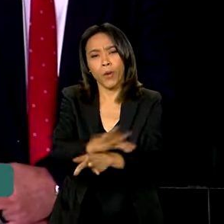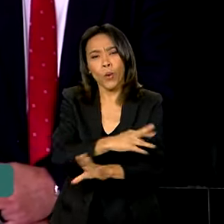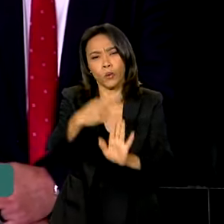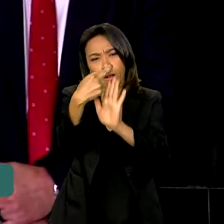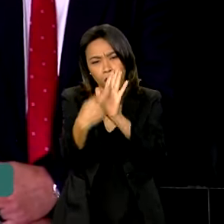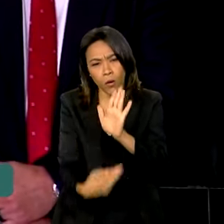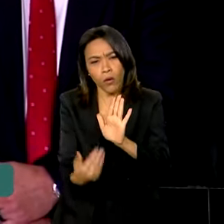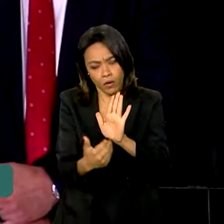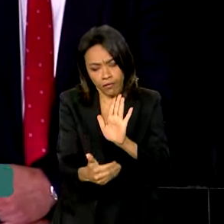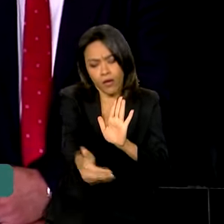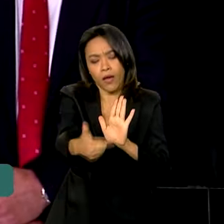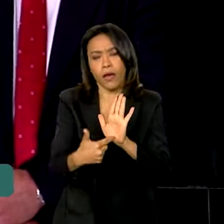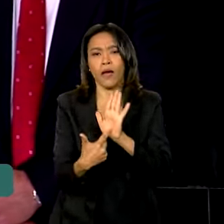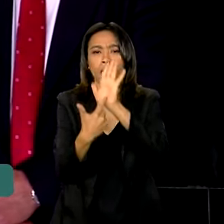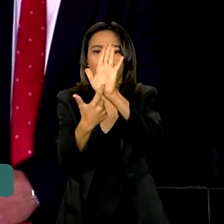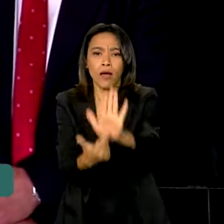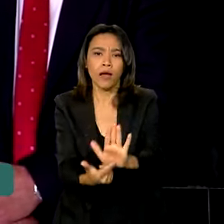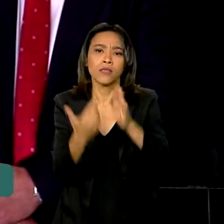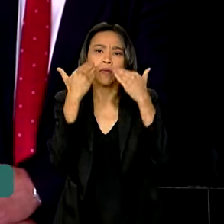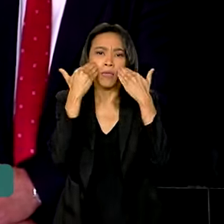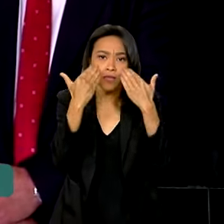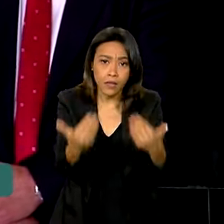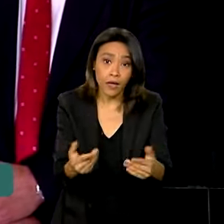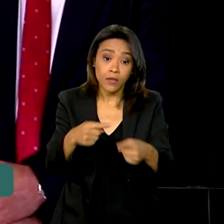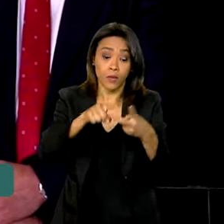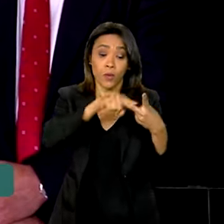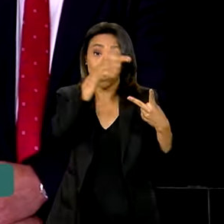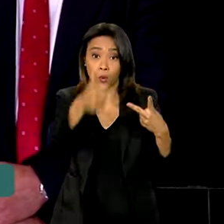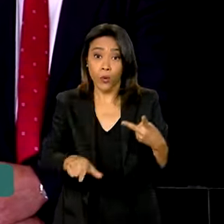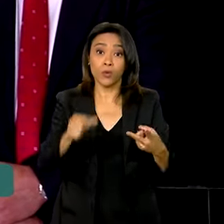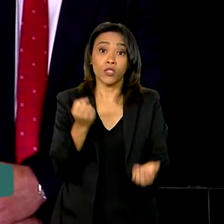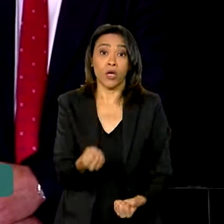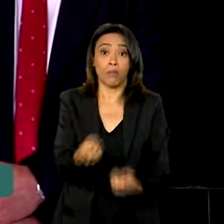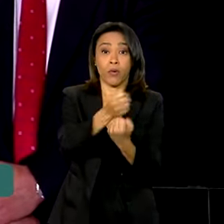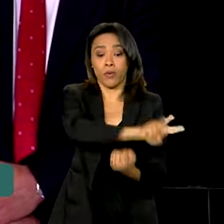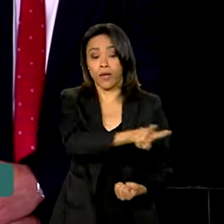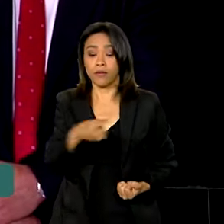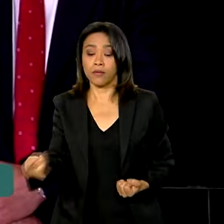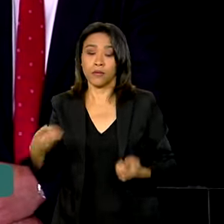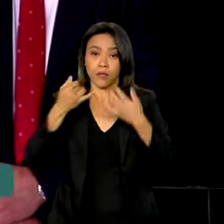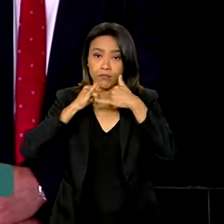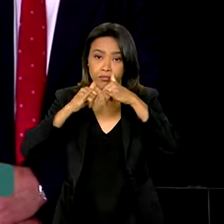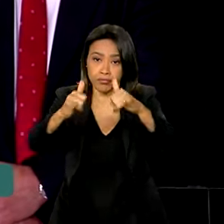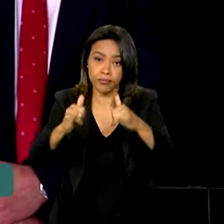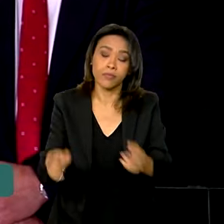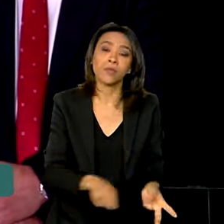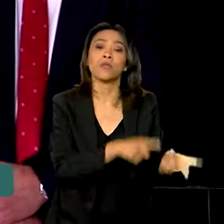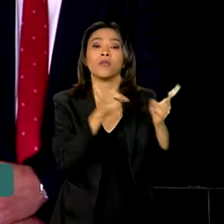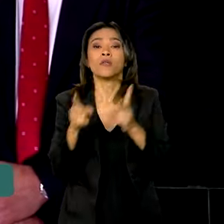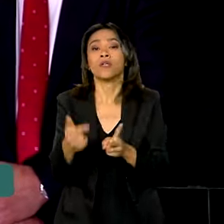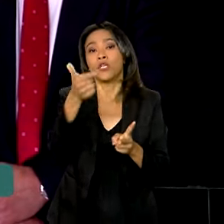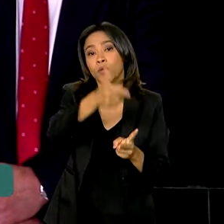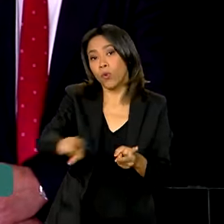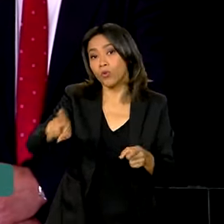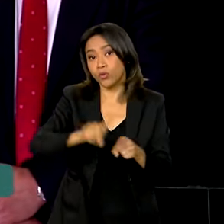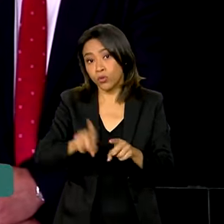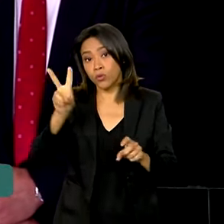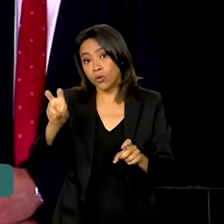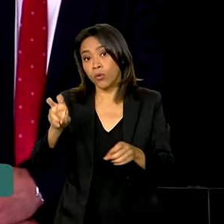ser apresentado, o programa de apoio à transição energética e todo o debate sobre o mercado de crédito de carbono.